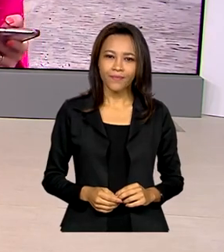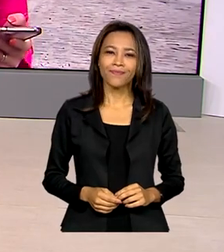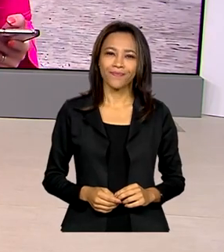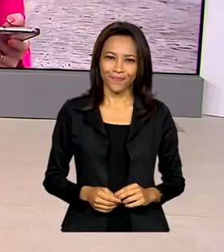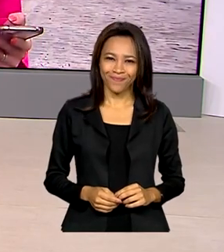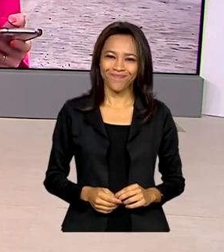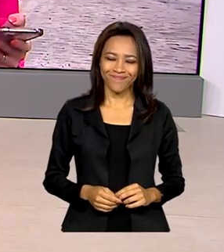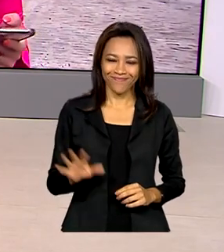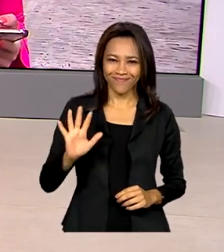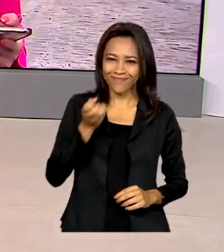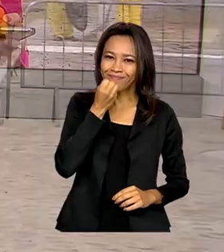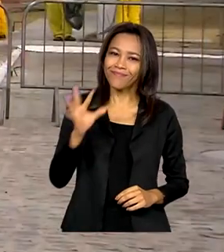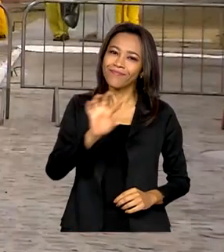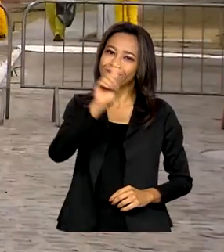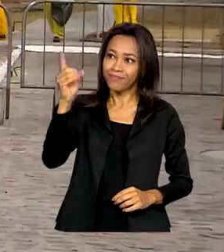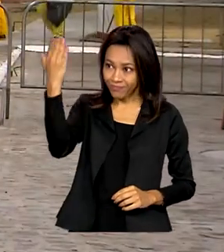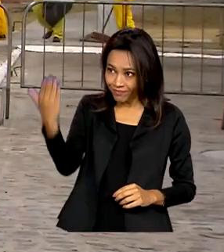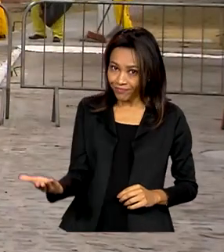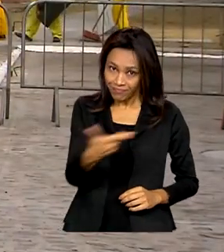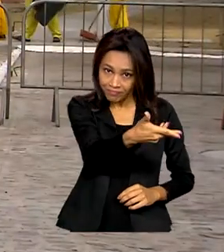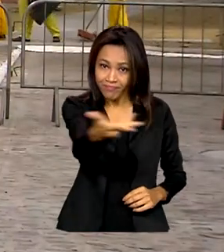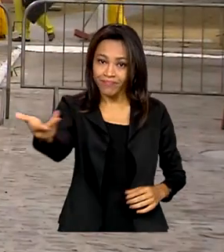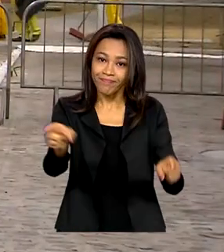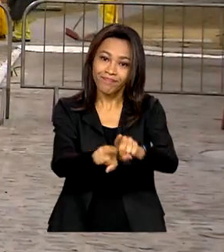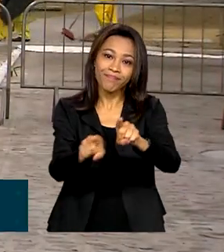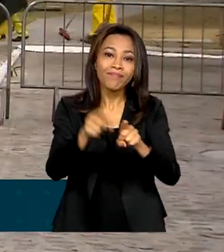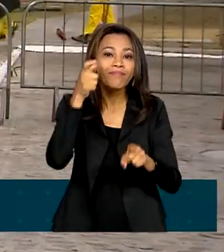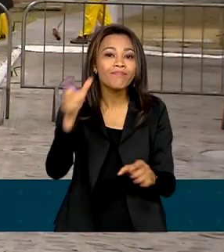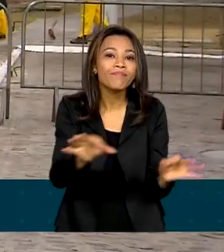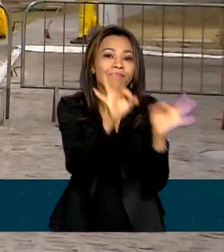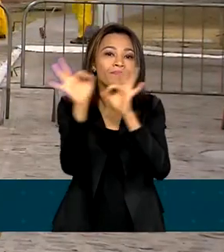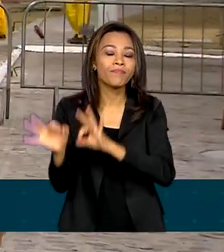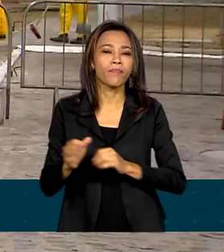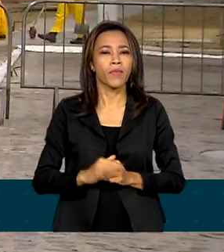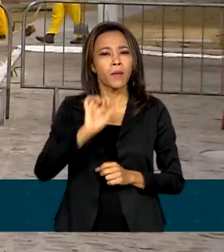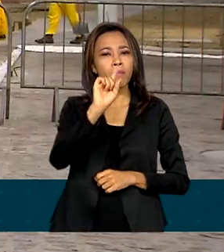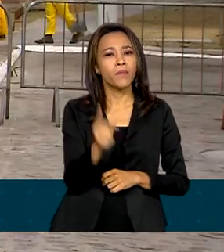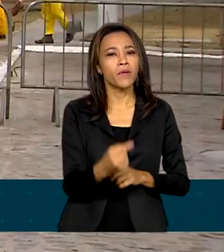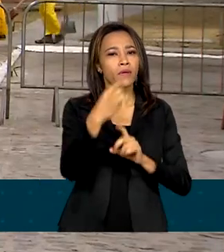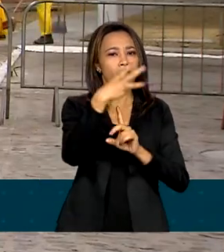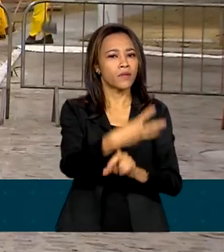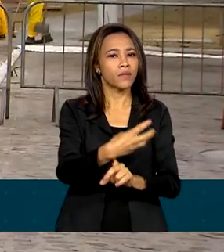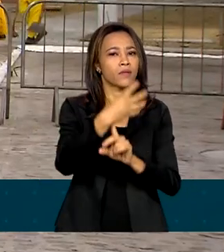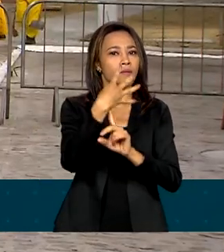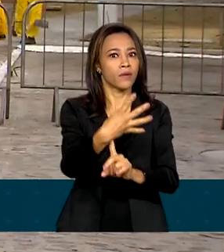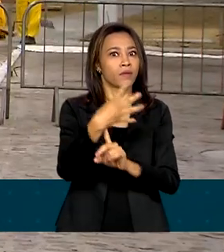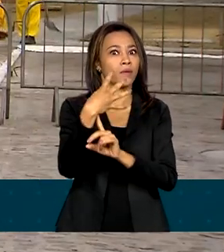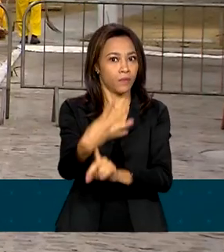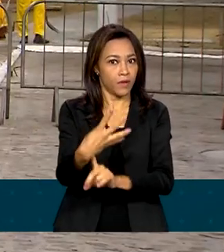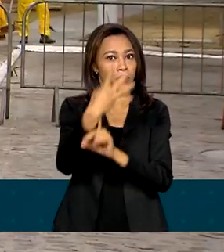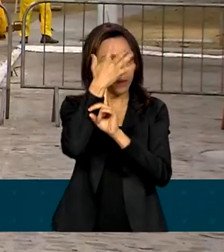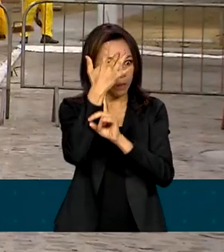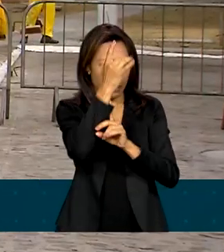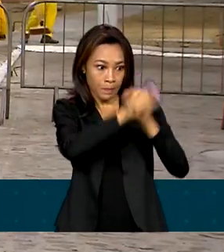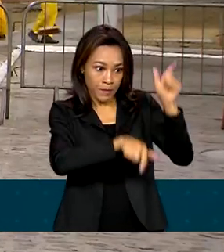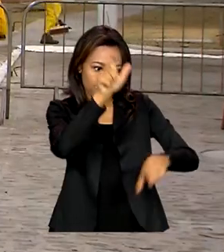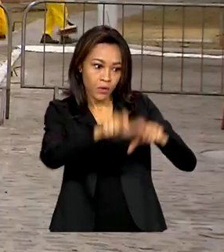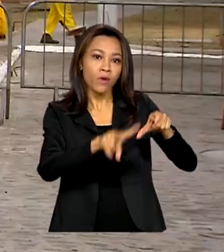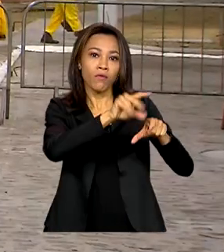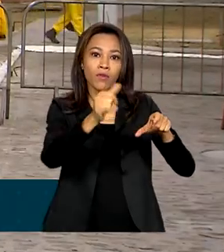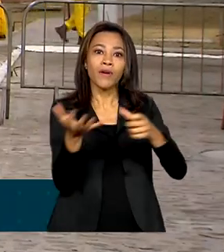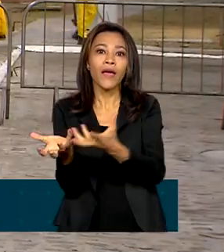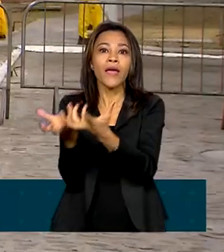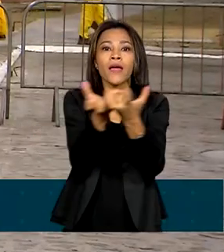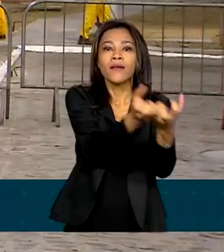Oi, Vanessa, muito bom dia para você e para todos que nos acompanham. Olha só, 1.344 pessoas serão beneficiadas com a entrega